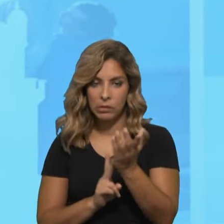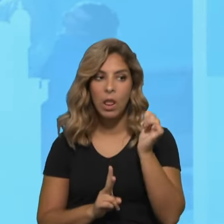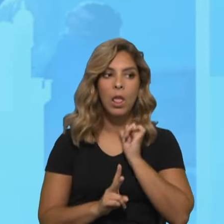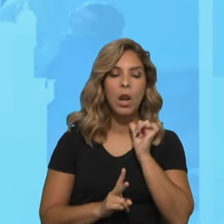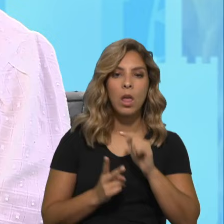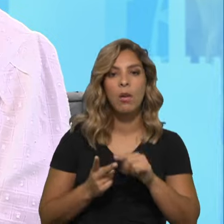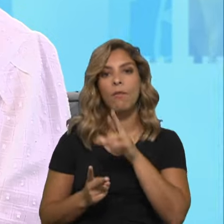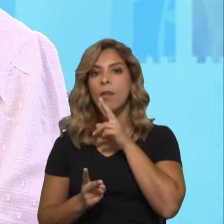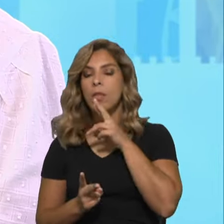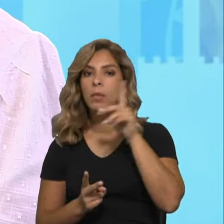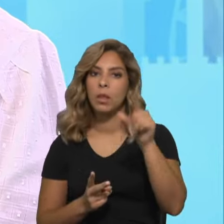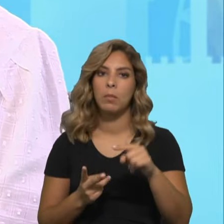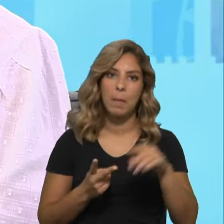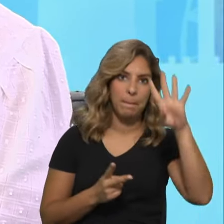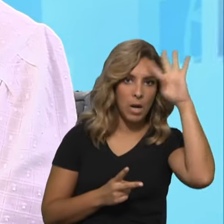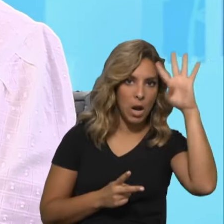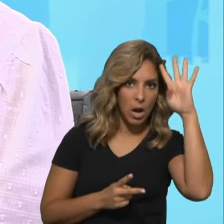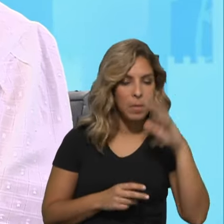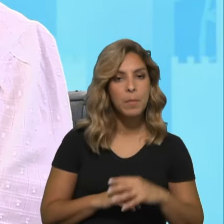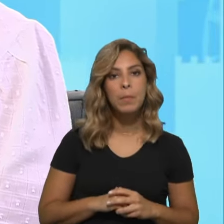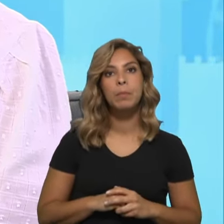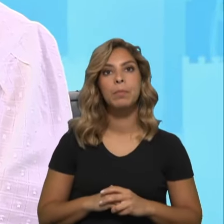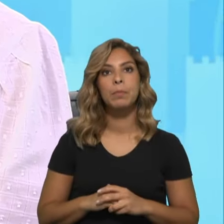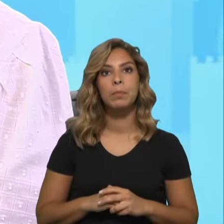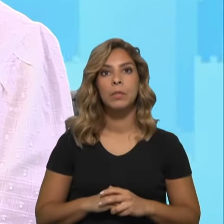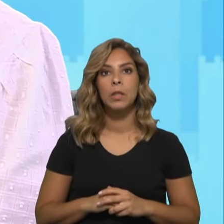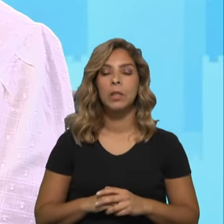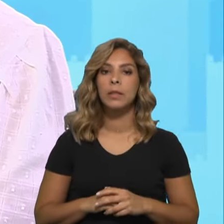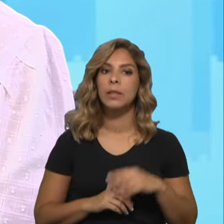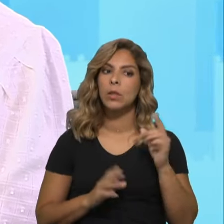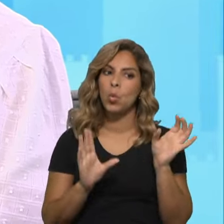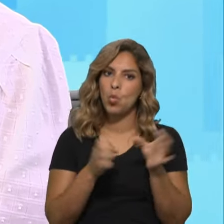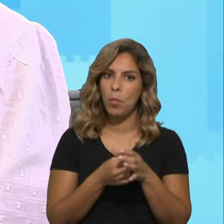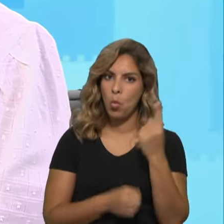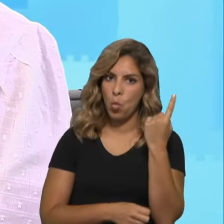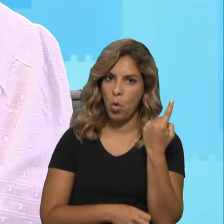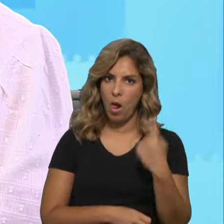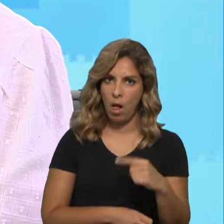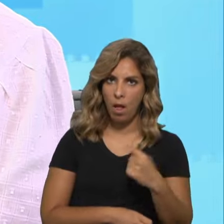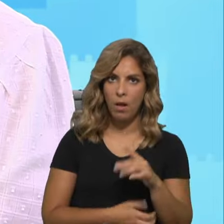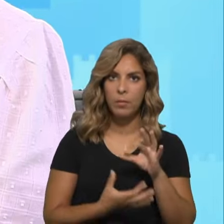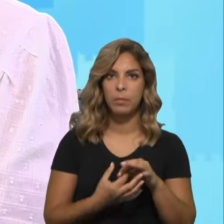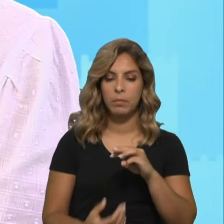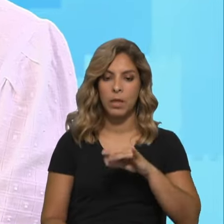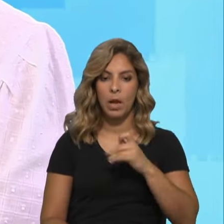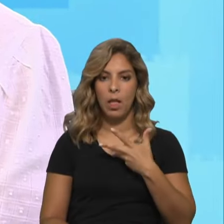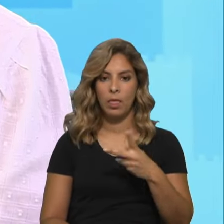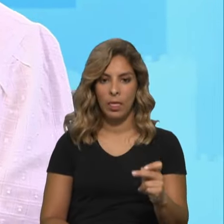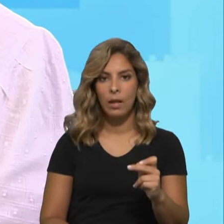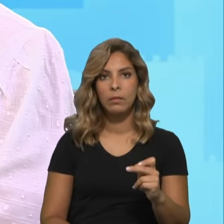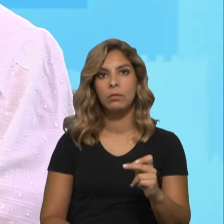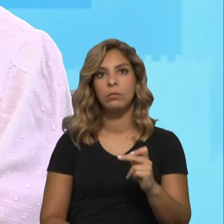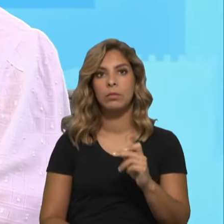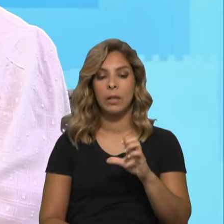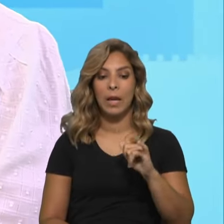Fátima e a Cáritas jovem de de Braga temos um grupo de jovens na Caritas de Bragança Miranda que não se chama